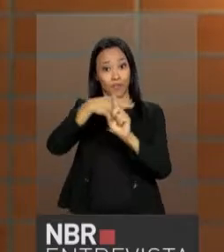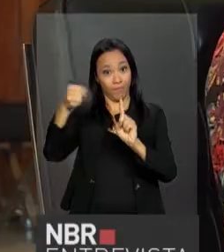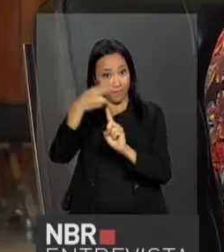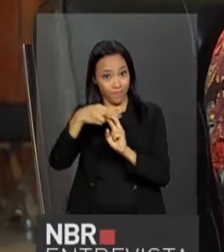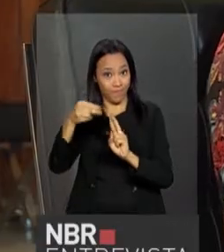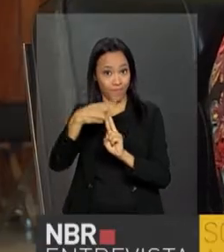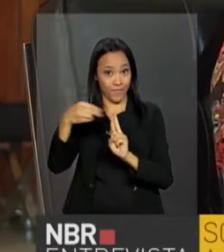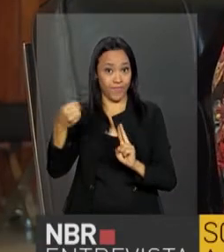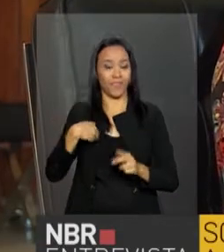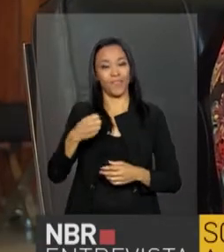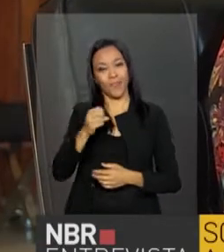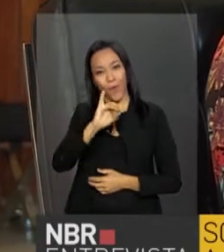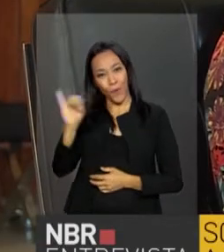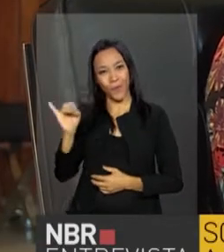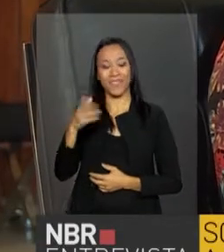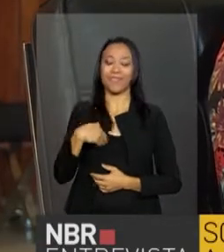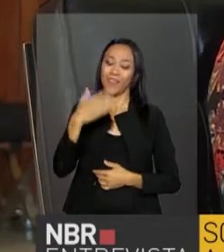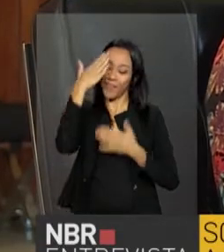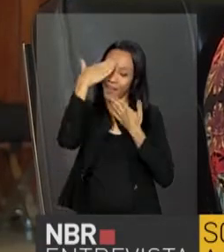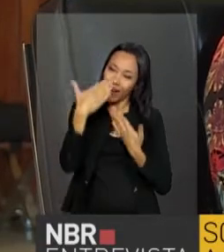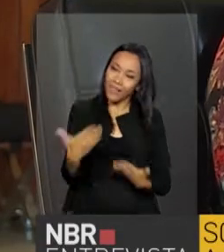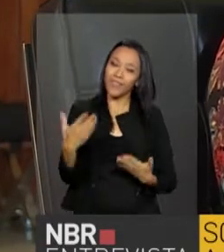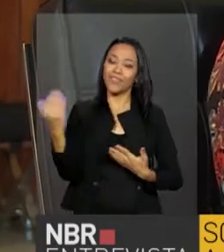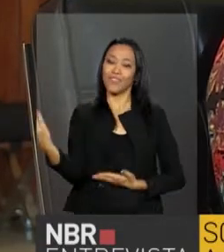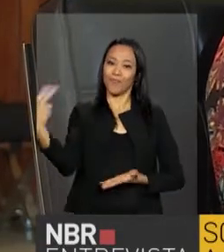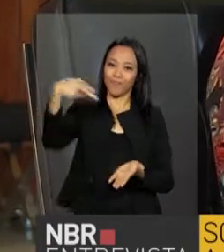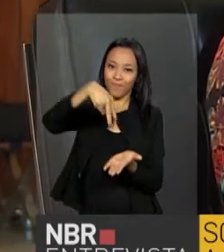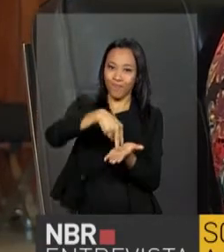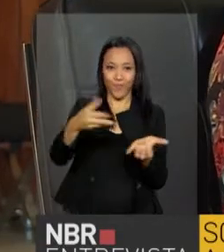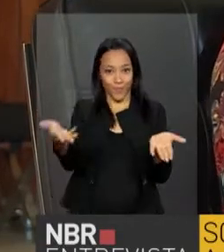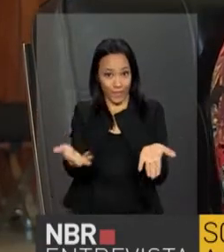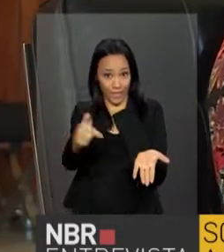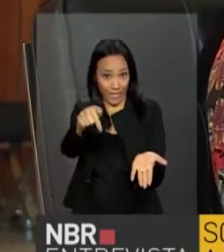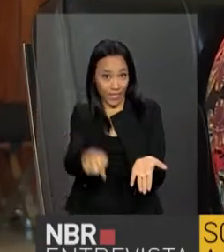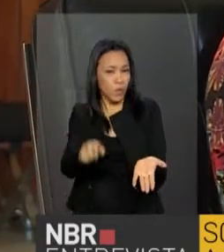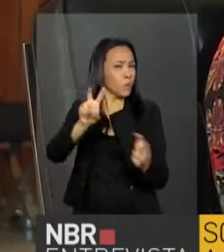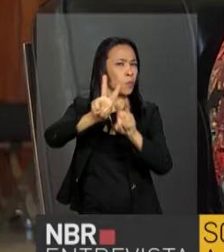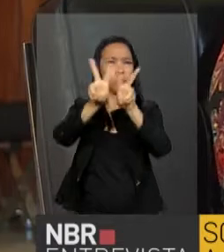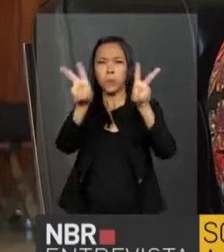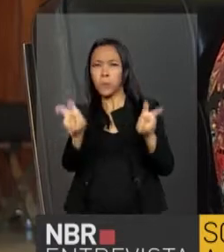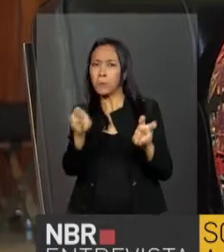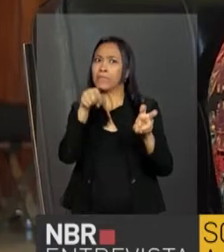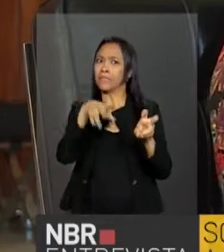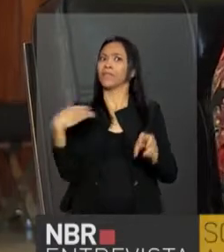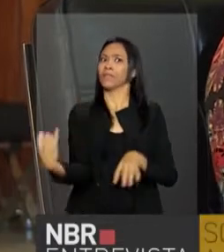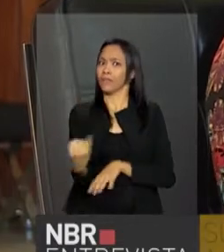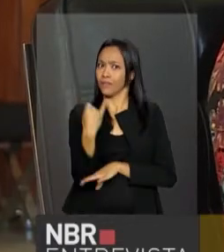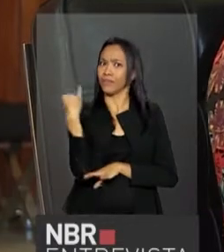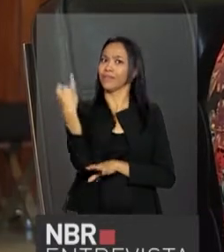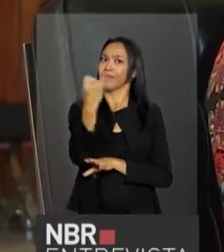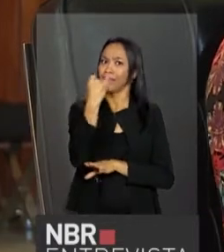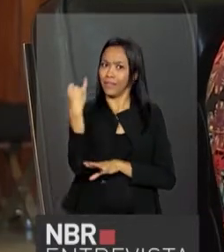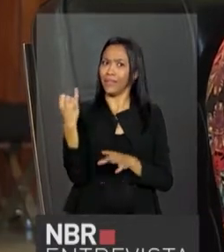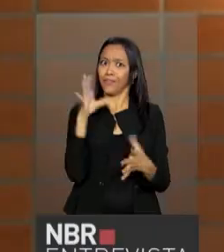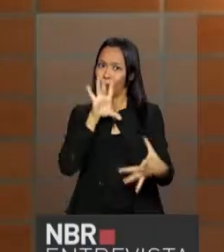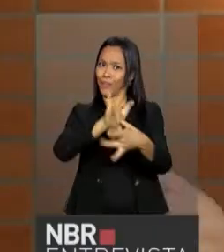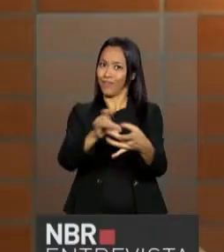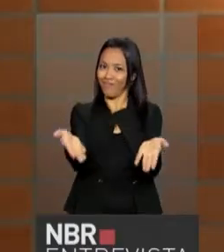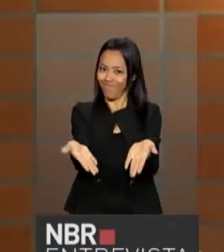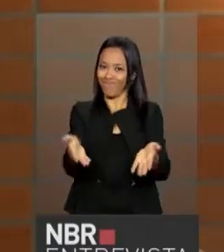presença. Olá, eu que agradeço a oportunidade de estar aqui para falar desse assunto tão importante e atual.